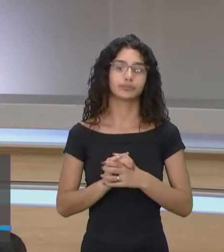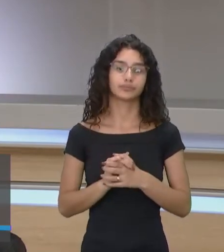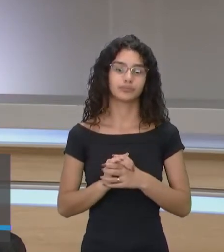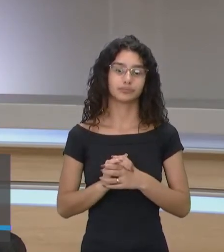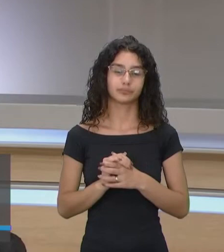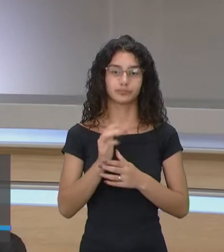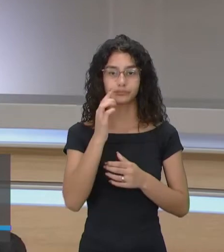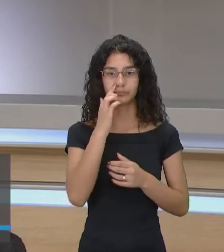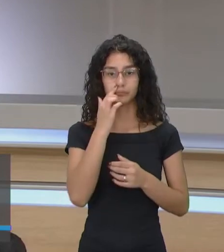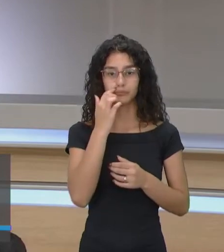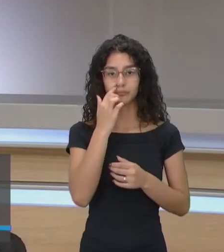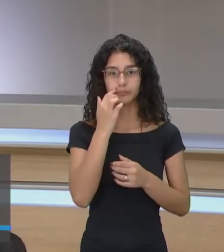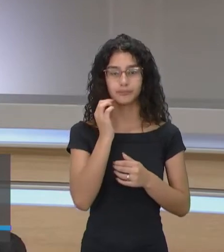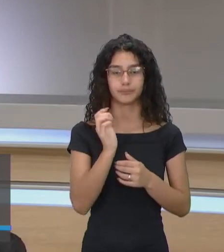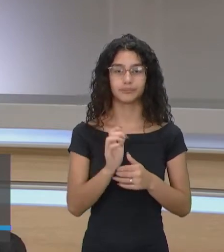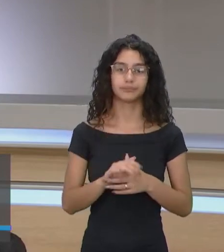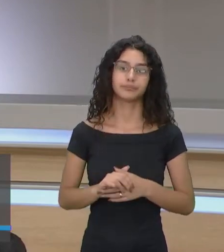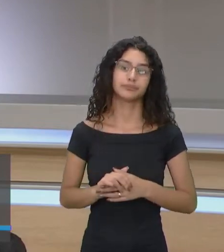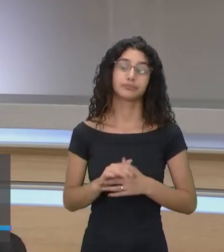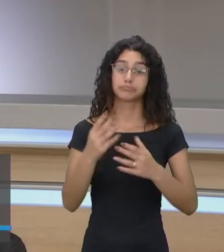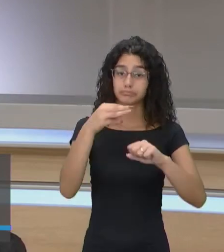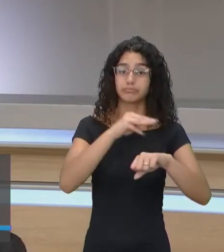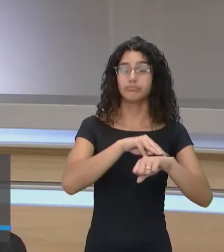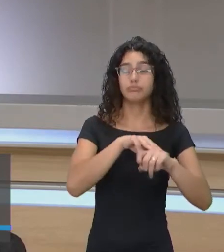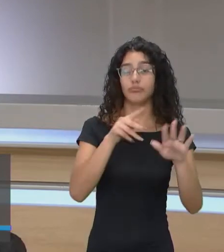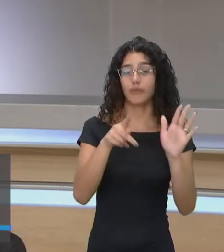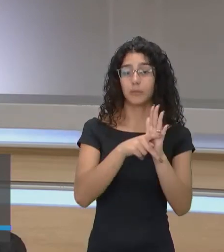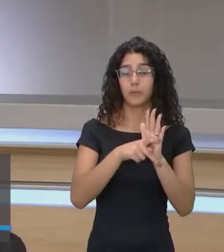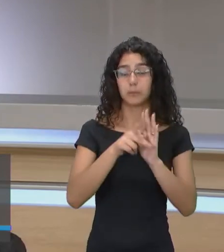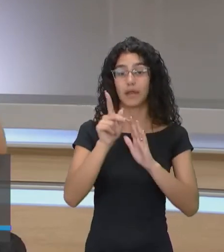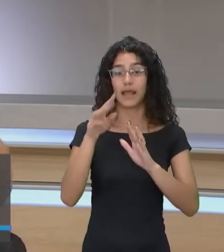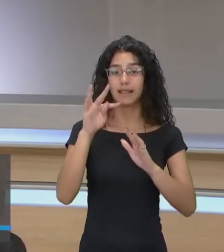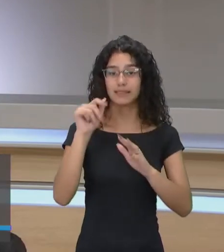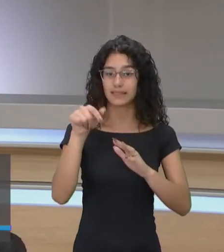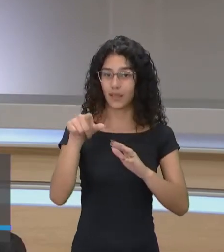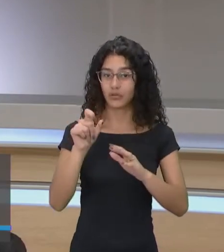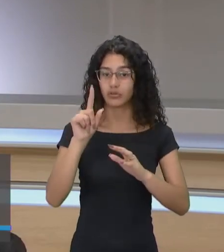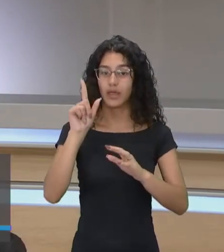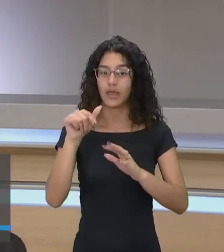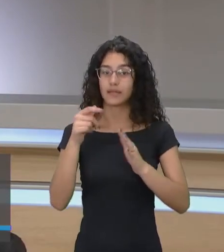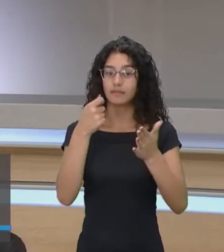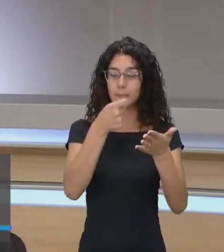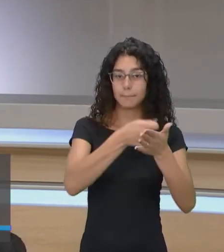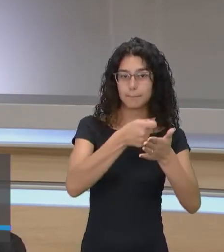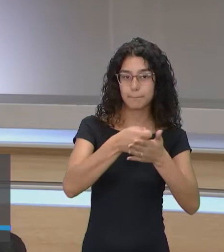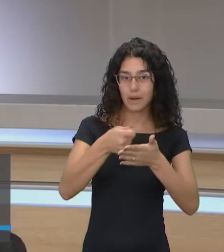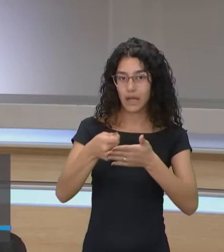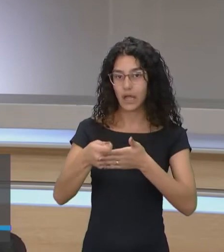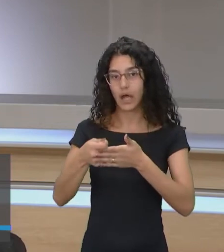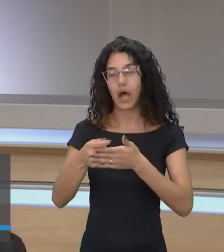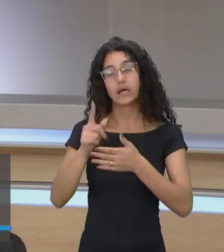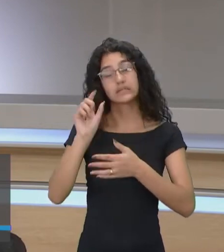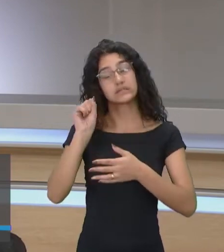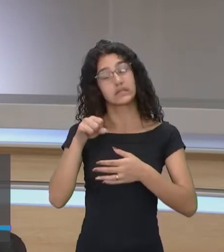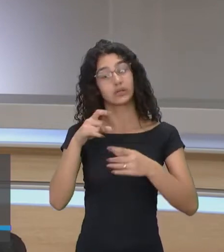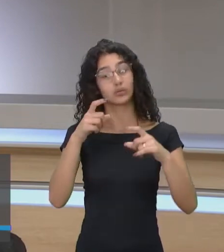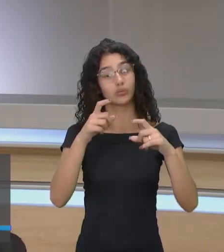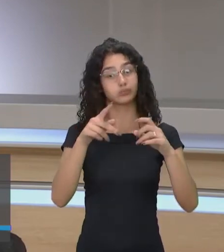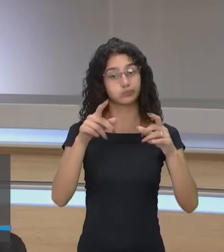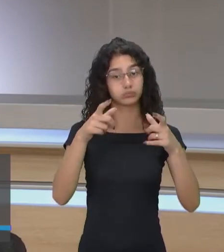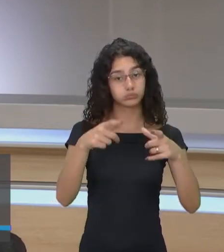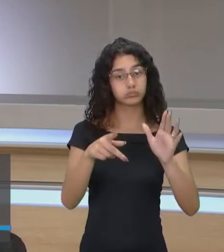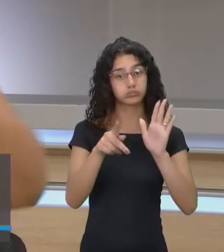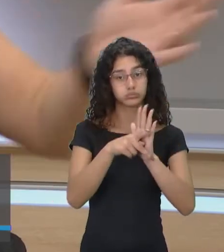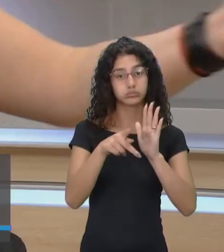pelo descarte, enfim, naquele momento. Essas taxas são taxas que você vai pagar, por exemplo, se você tiver um estabelecimento, que você